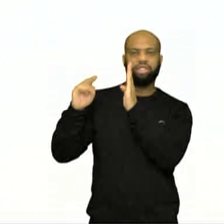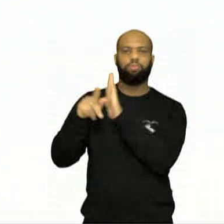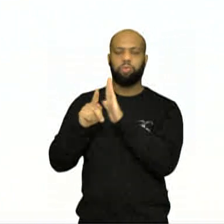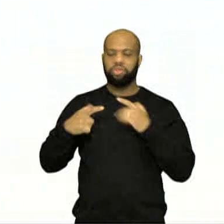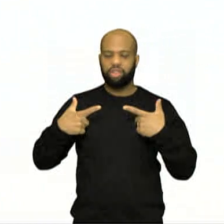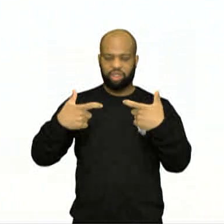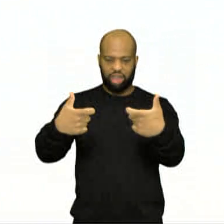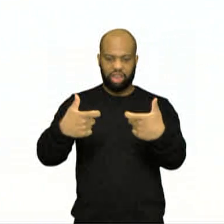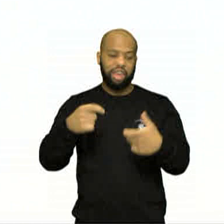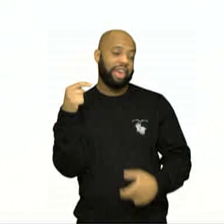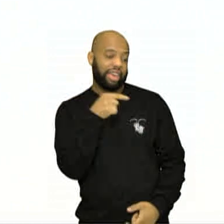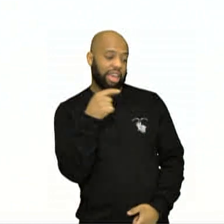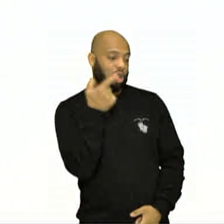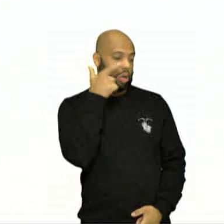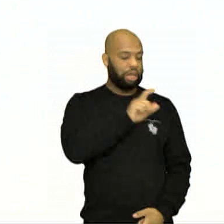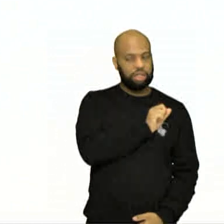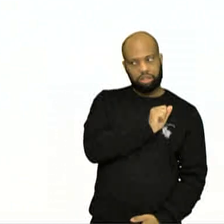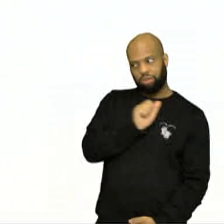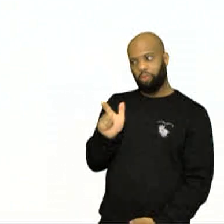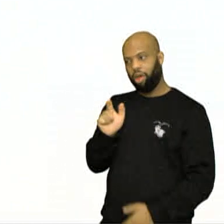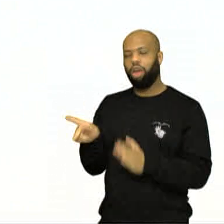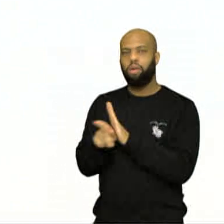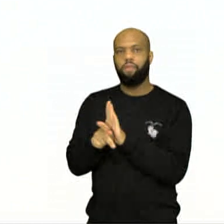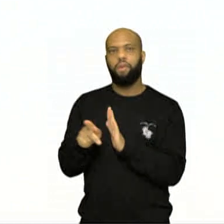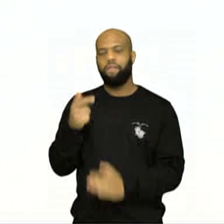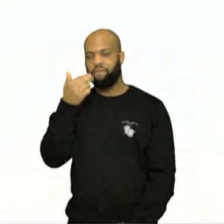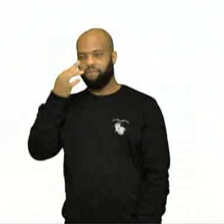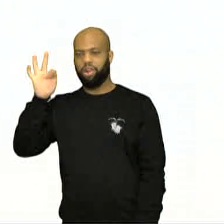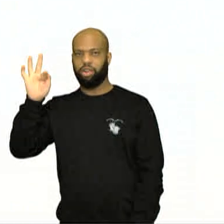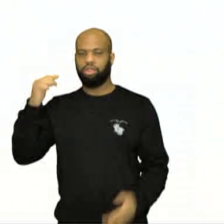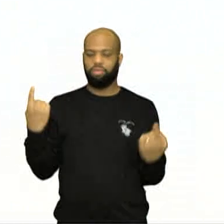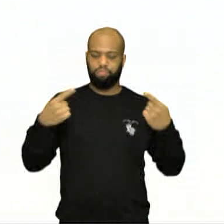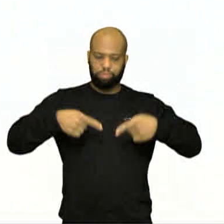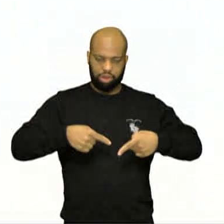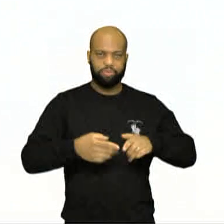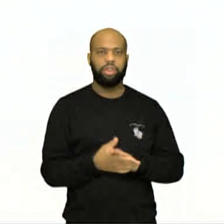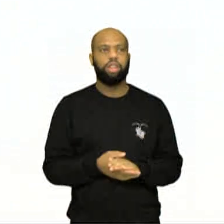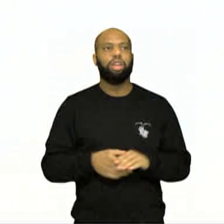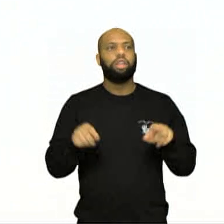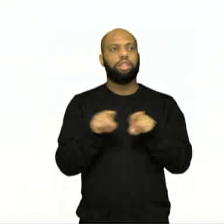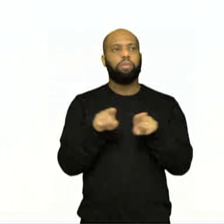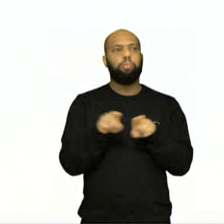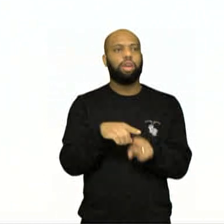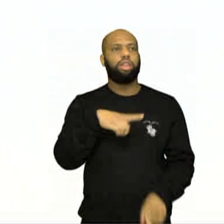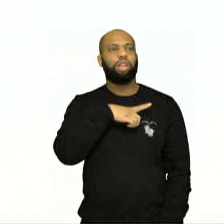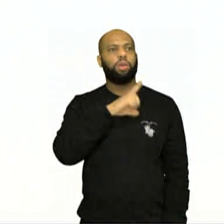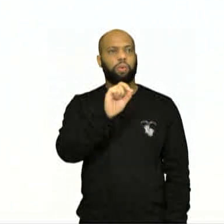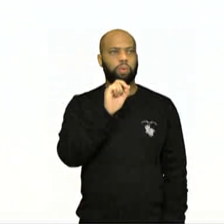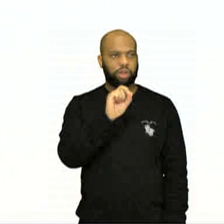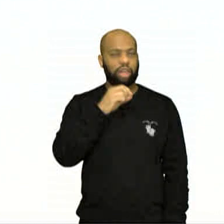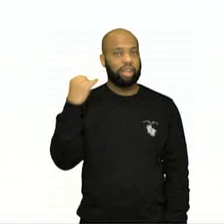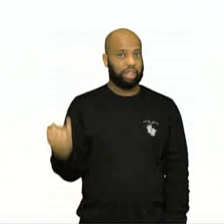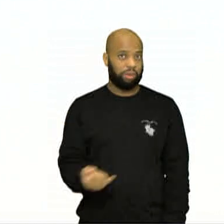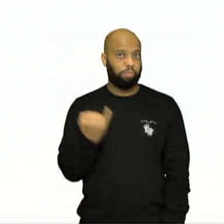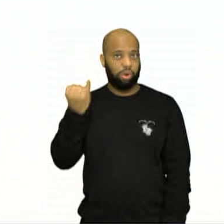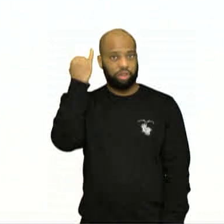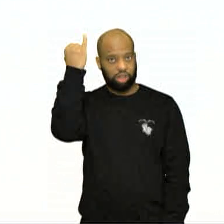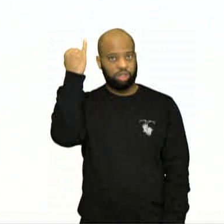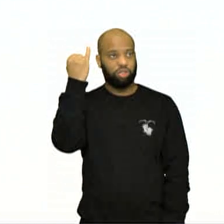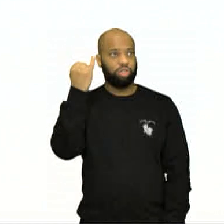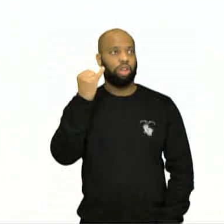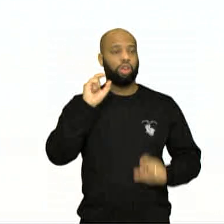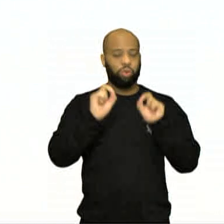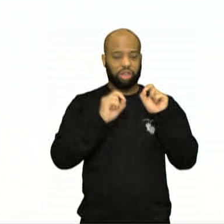vão estar muito à frente dos franceses nas disputas, né? E a gente tem uma das mais importantes vitórias